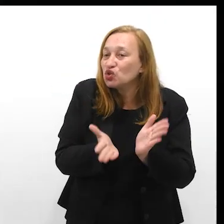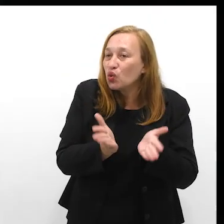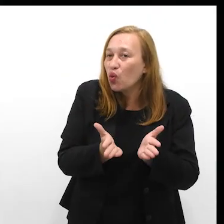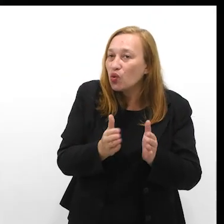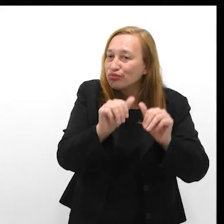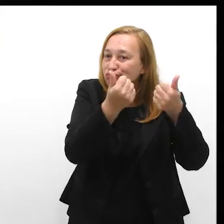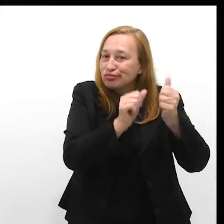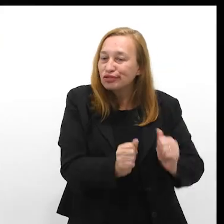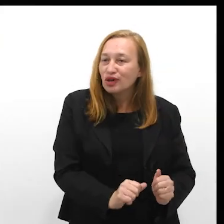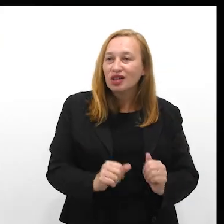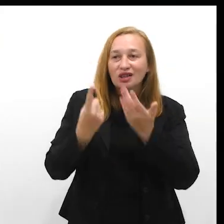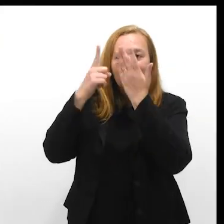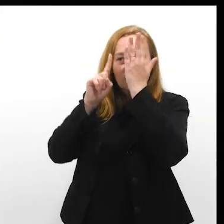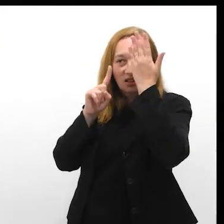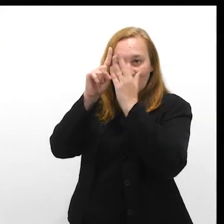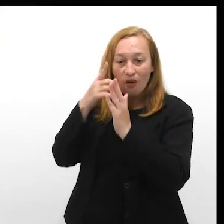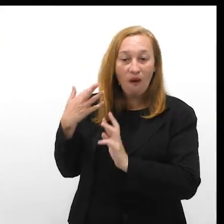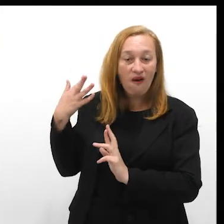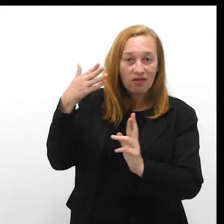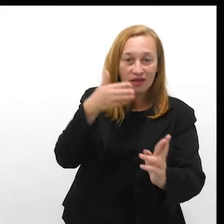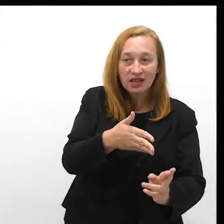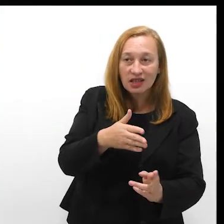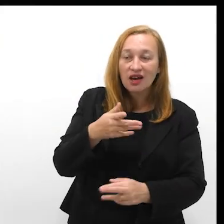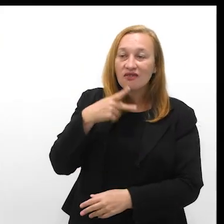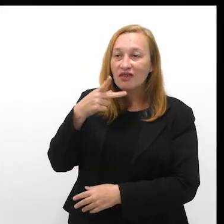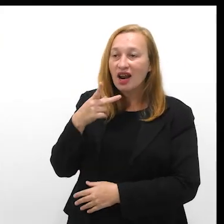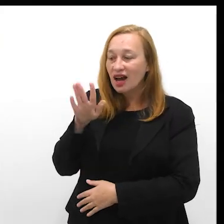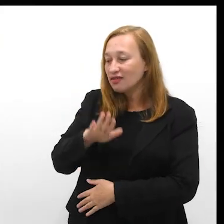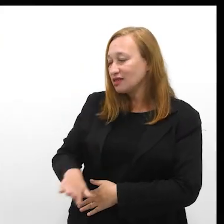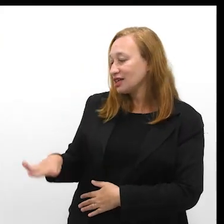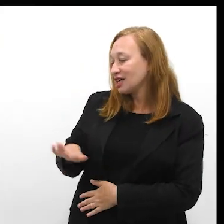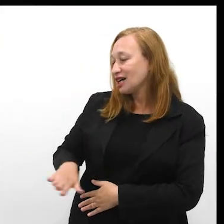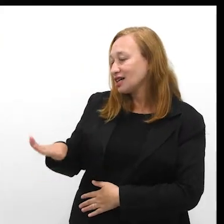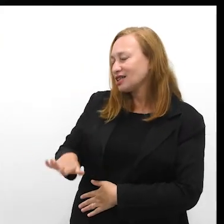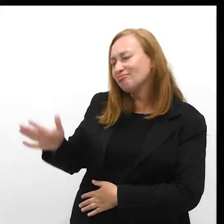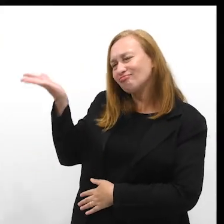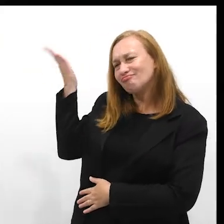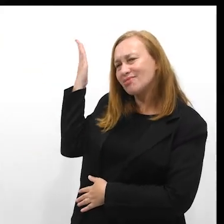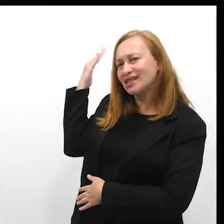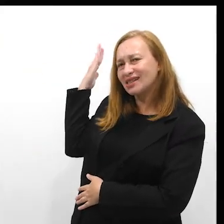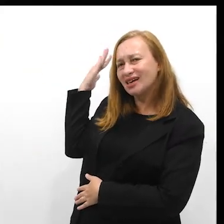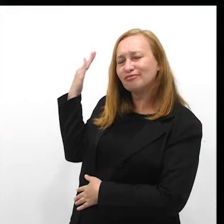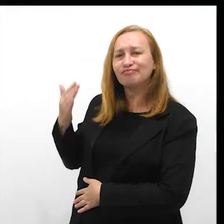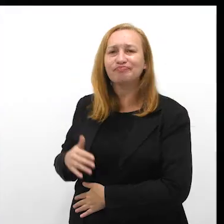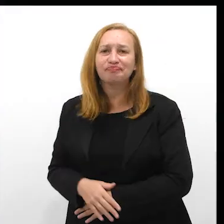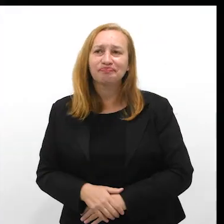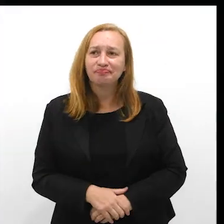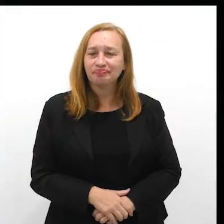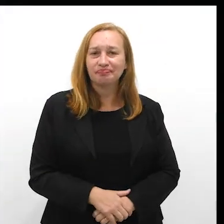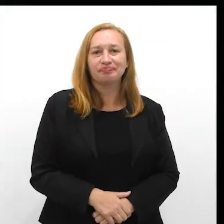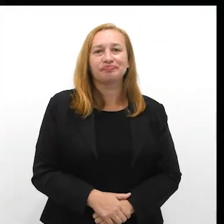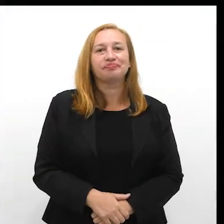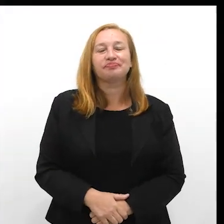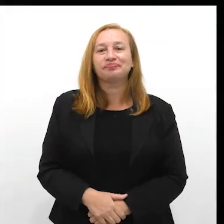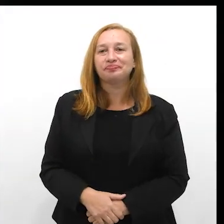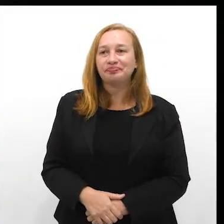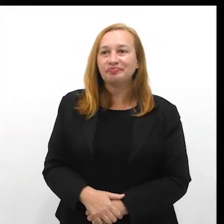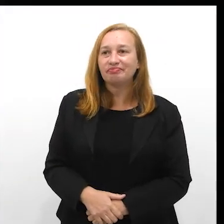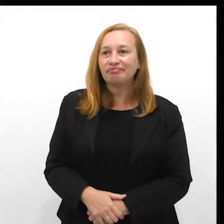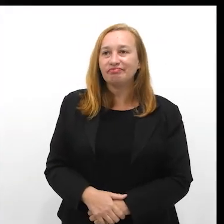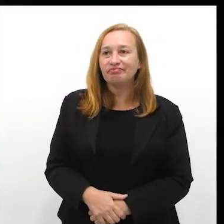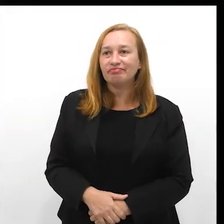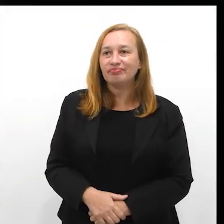Vergara de hoje, a grande escultora do carnaval, reconhecida, diria para a Marina menina, lá atrás, no início?